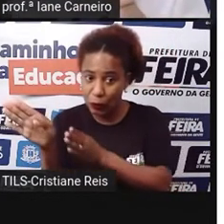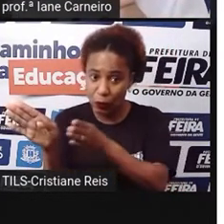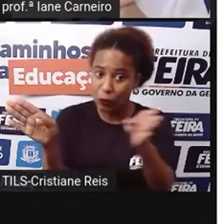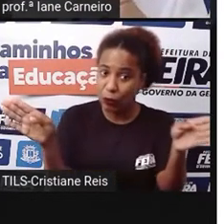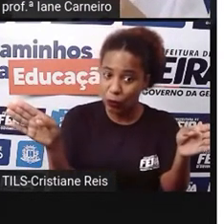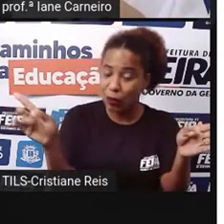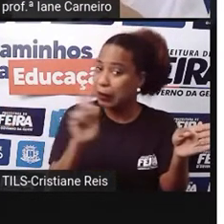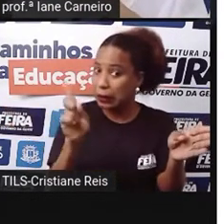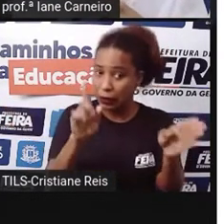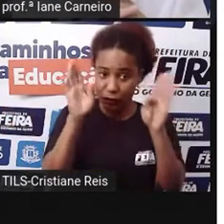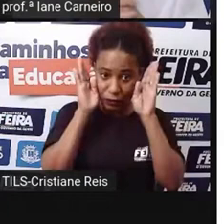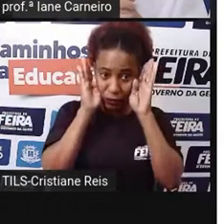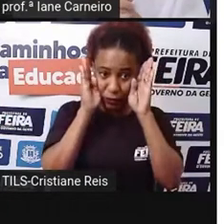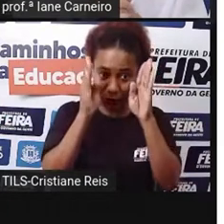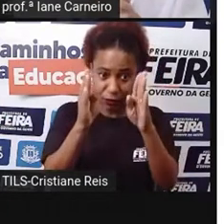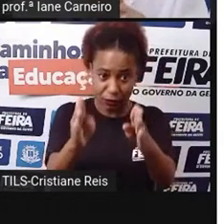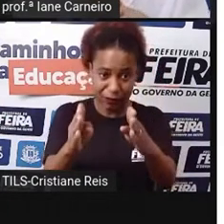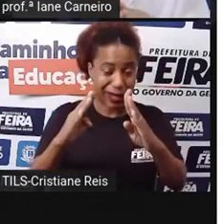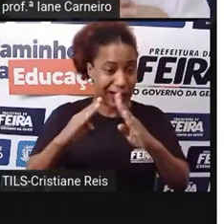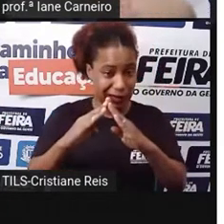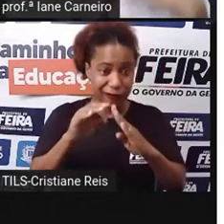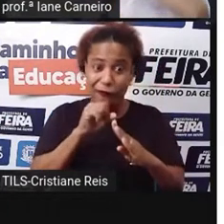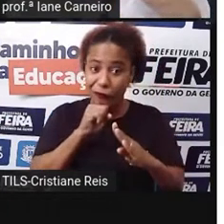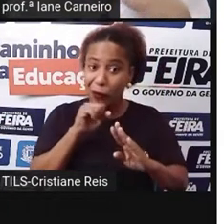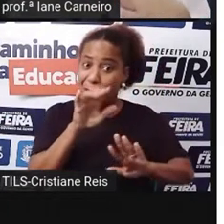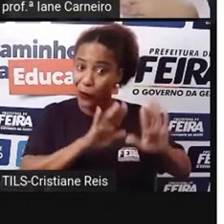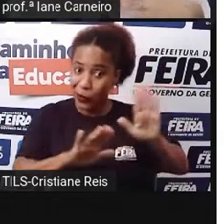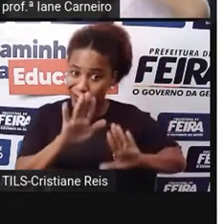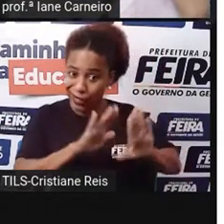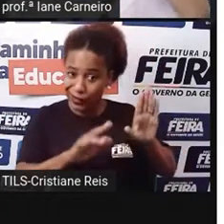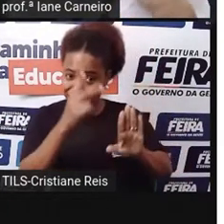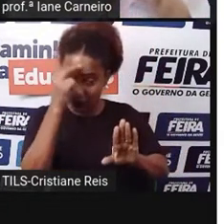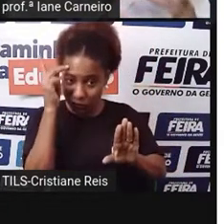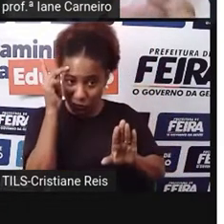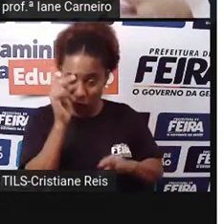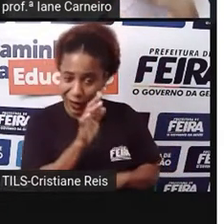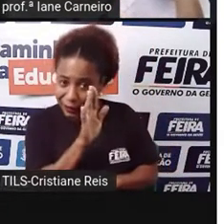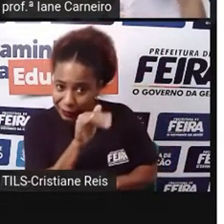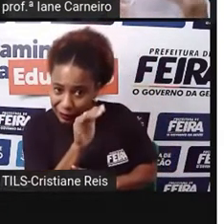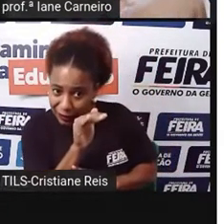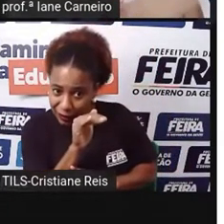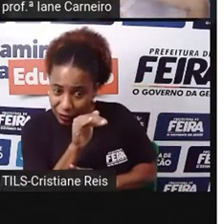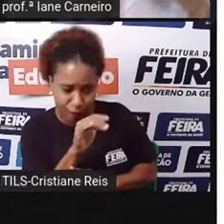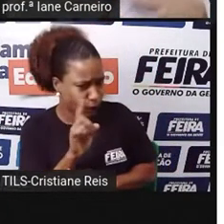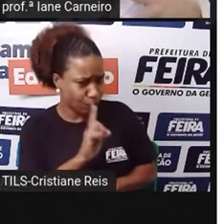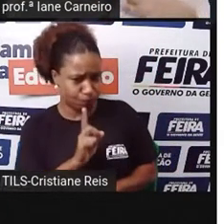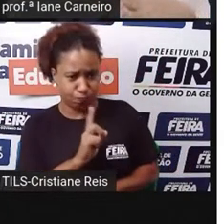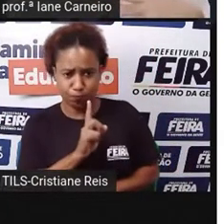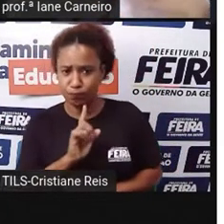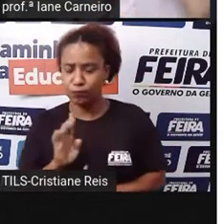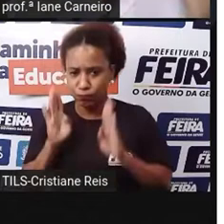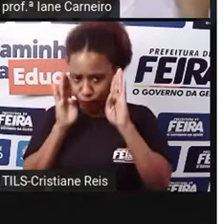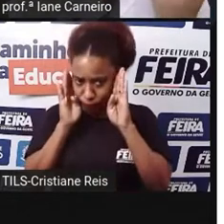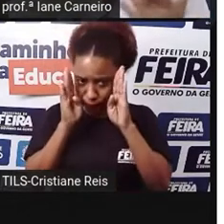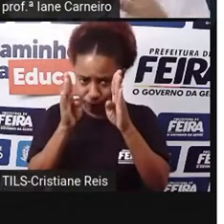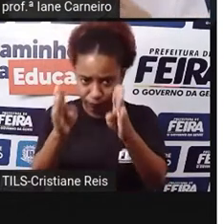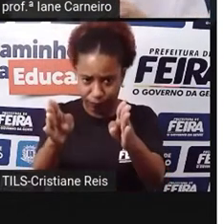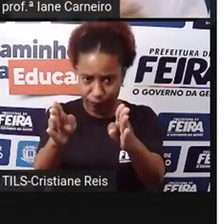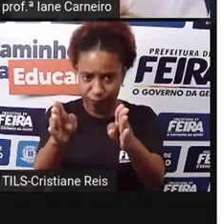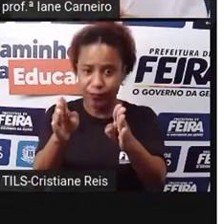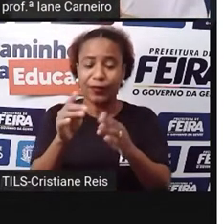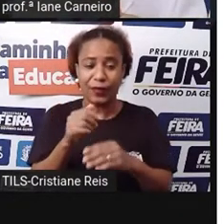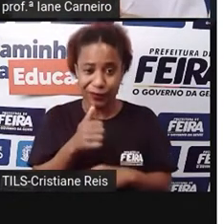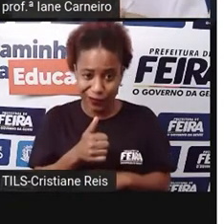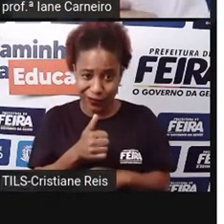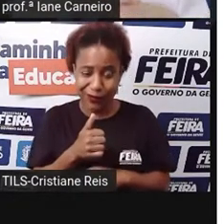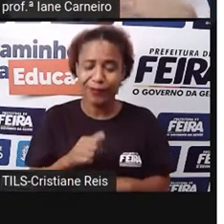com estranhos, né? Na floresta. E aí, né? Ela andando na floresta, ela se encontra com o